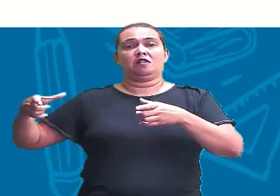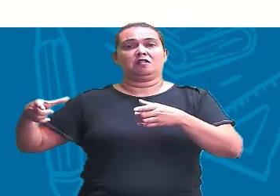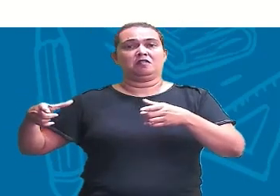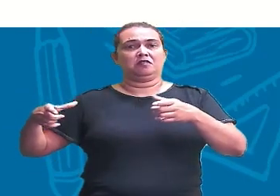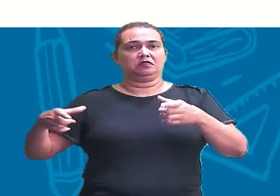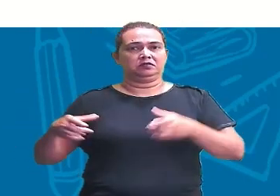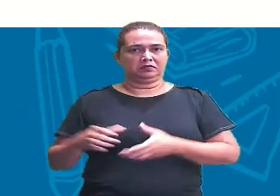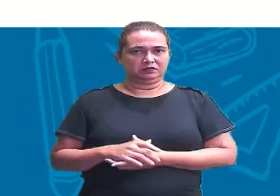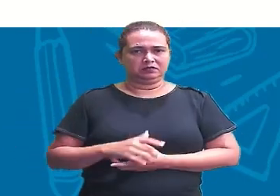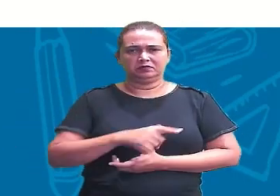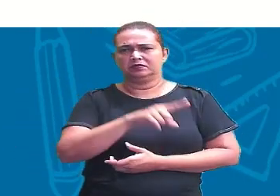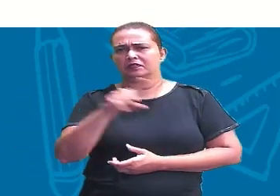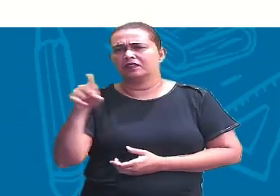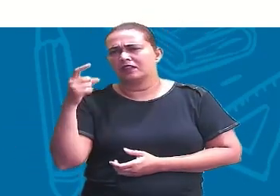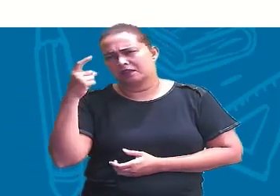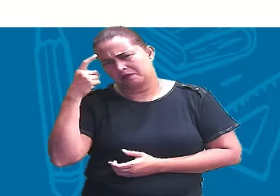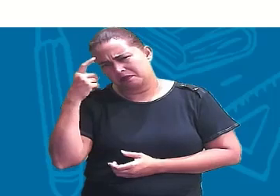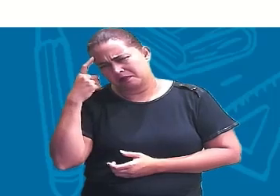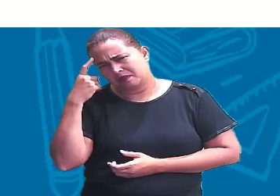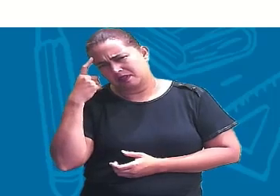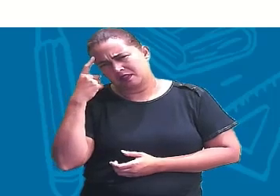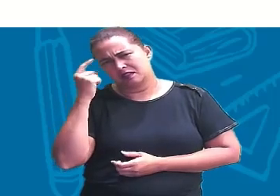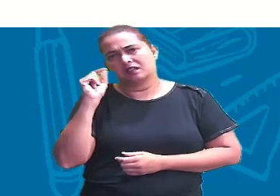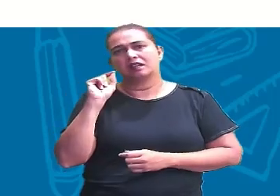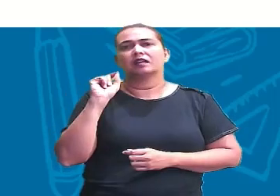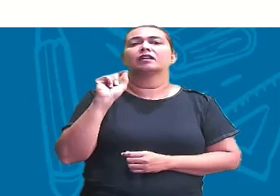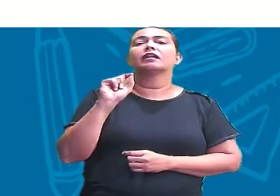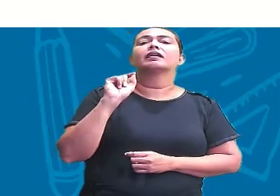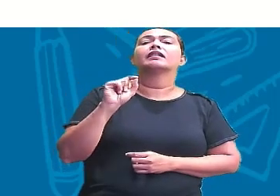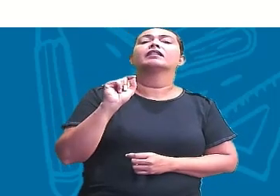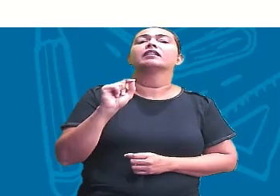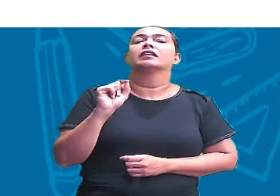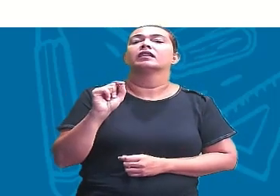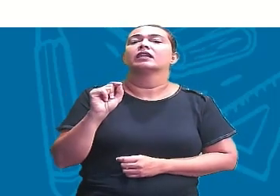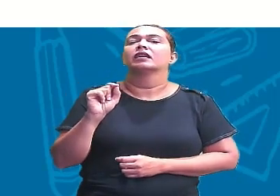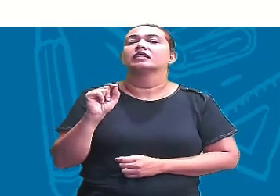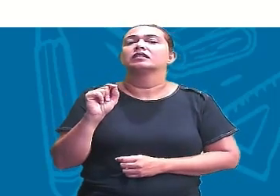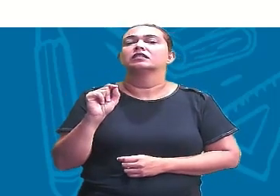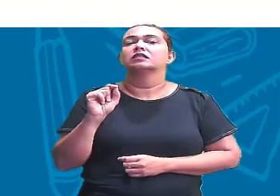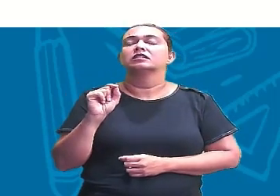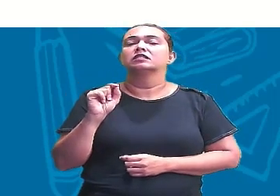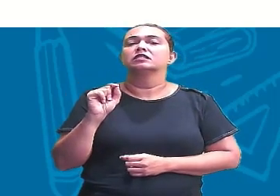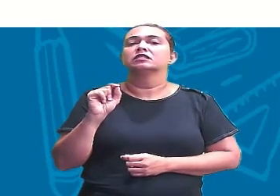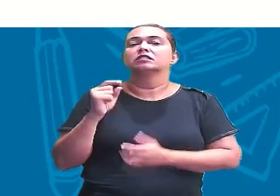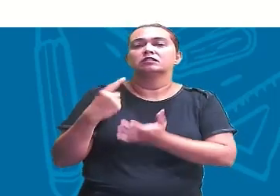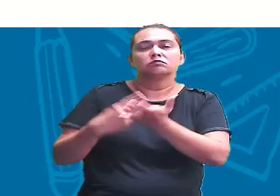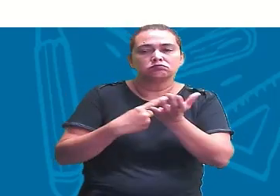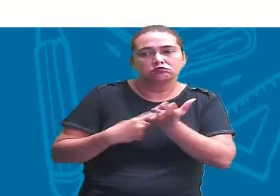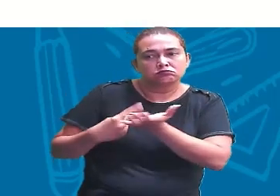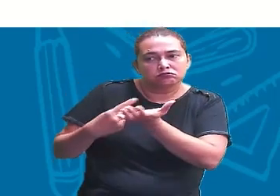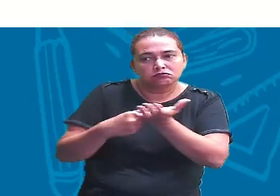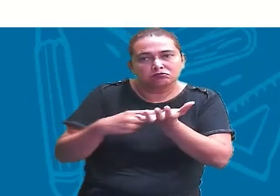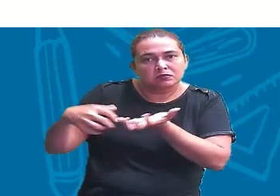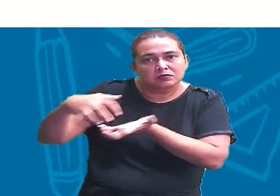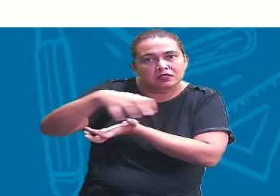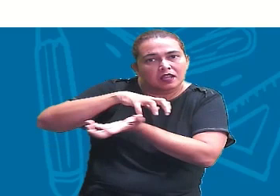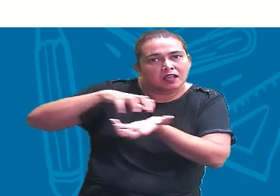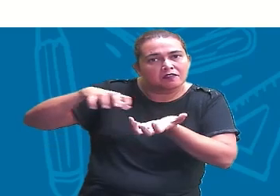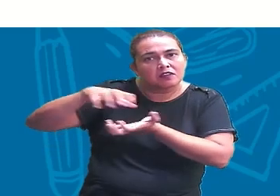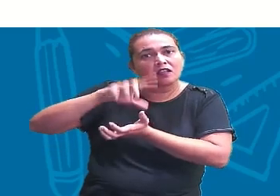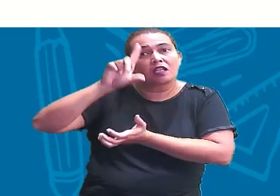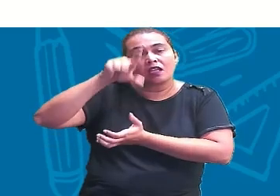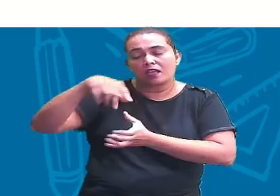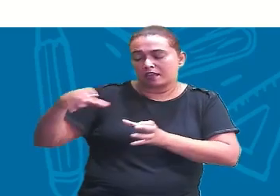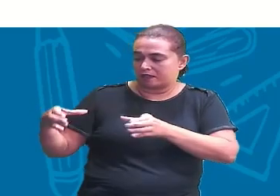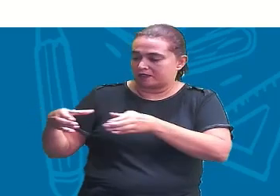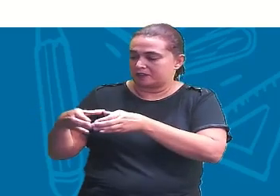Então você já pode estar imaginando que quem vai organizar essa revolução e vai colocar ela para frente é justamente